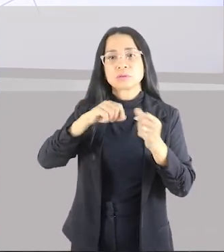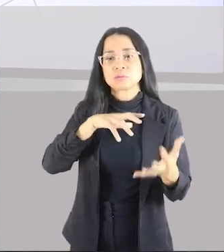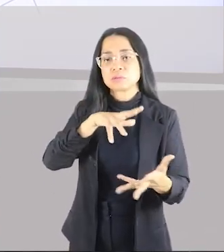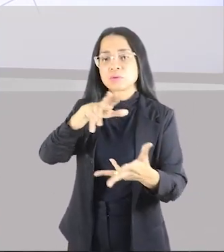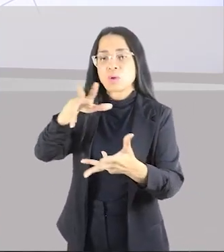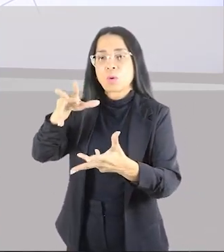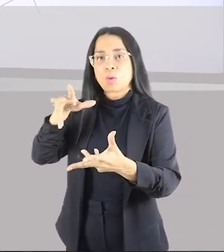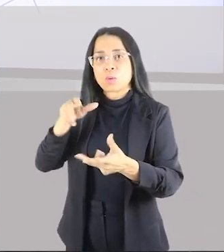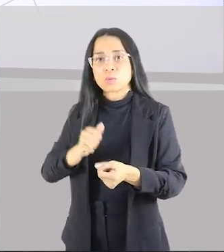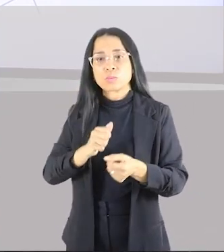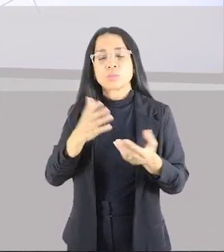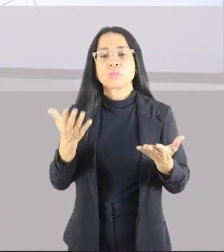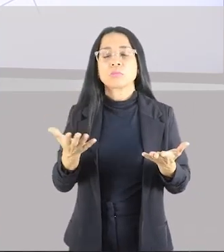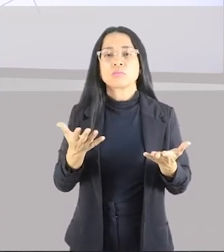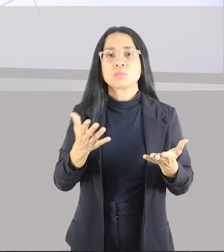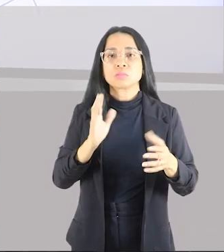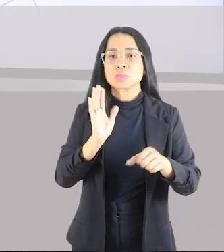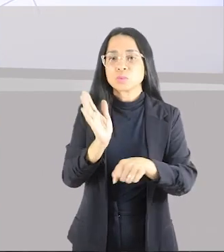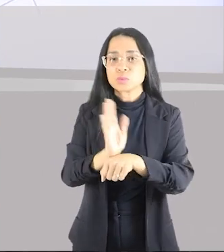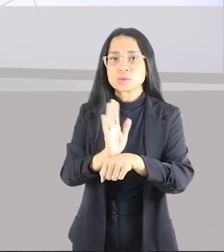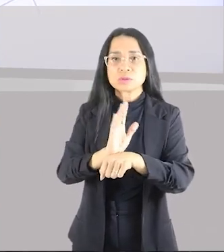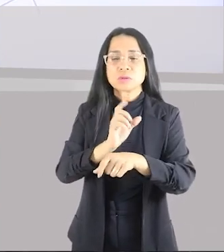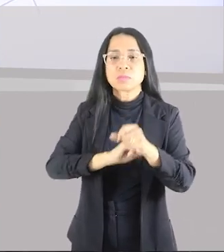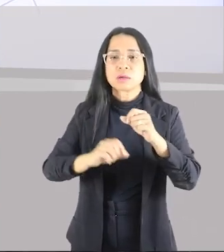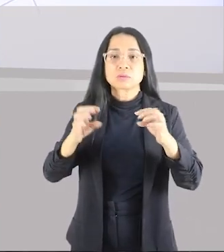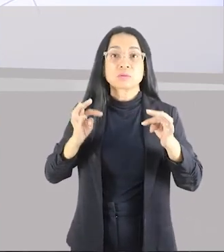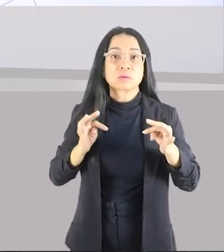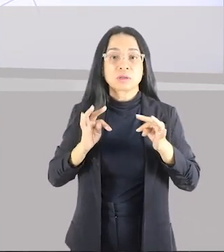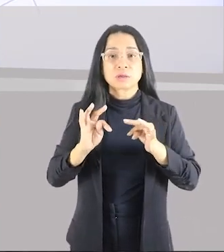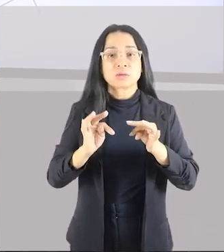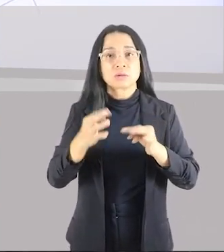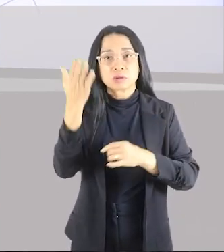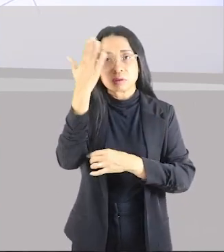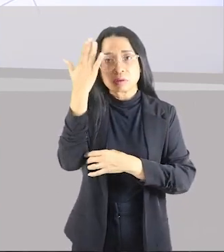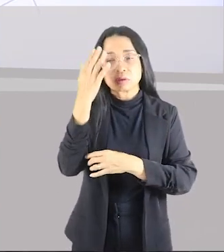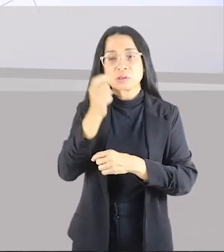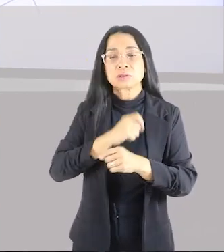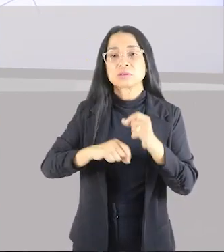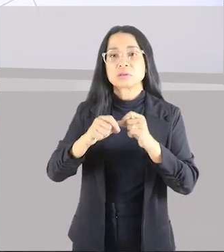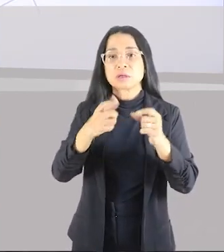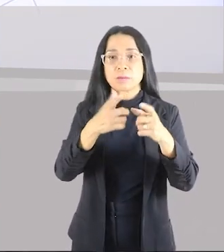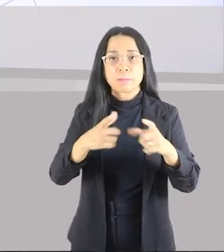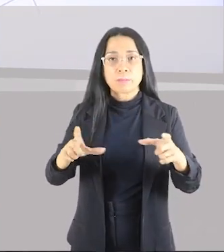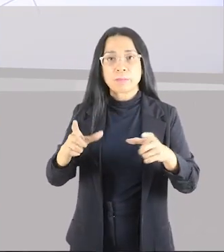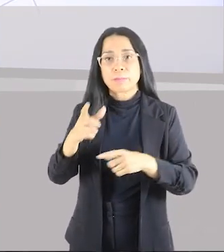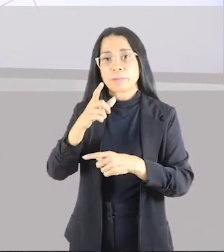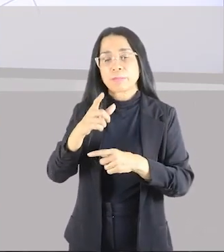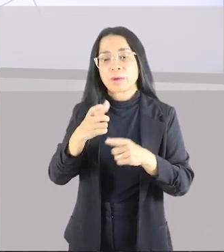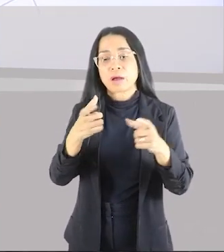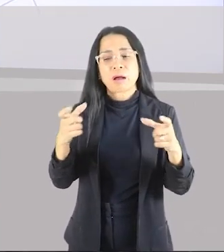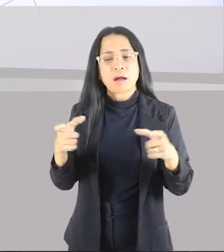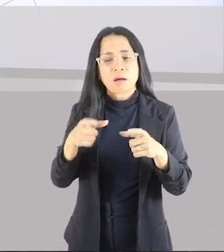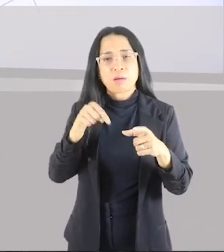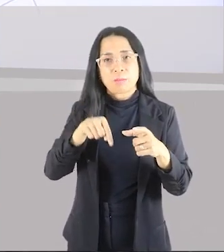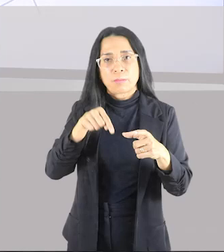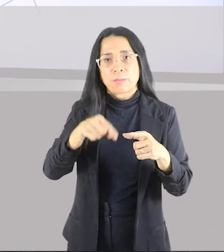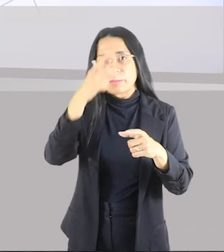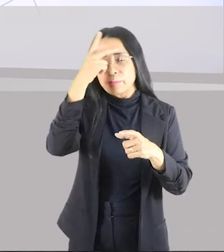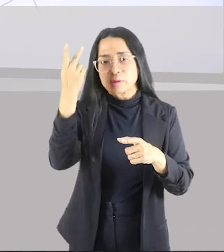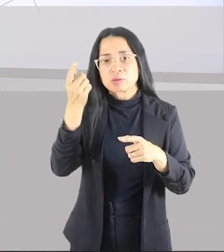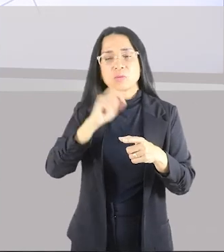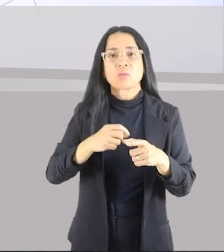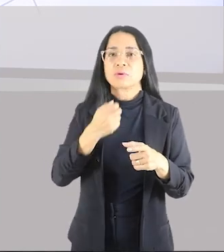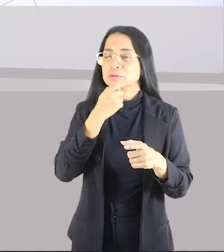mundo cinemático, a gente entende que hoje uma boa parte da população brasileira ainda